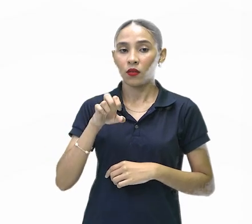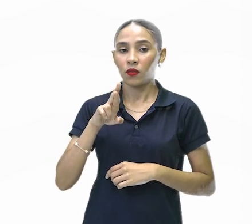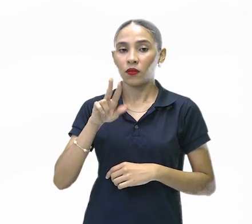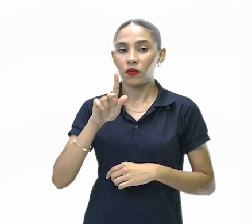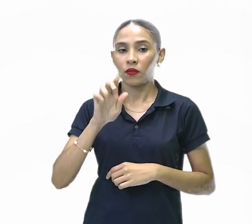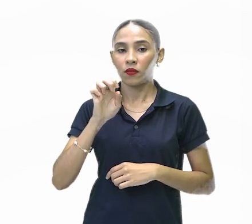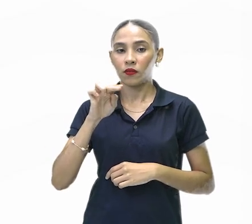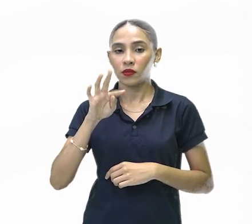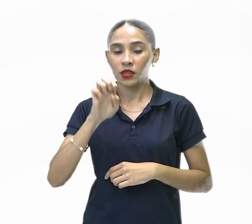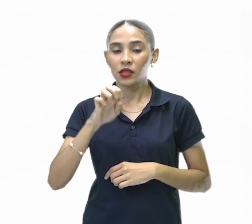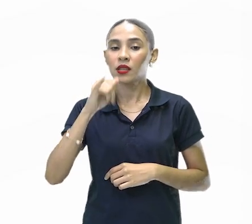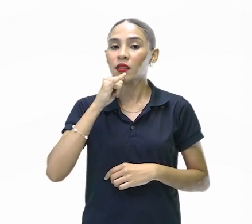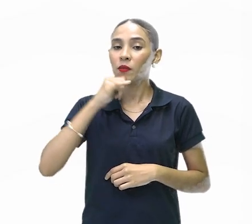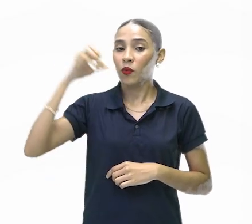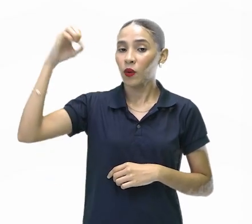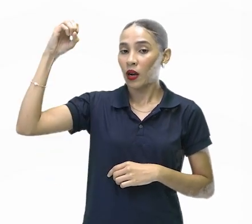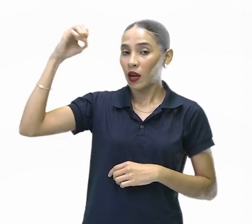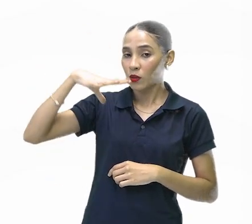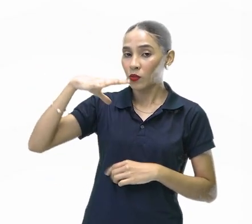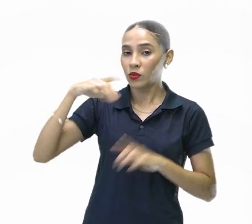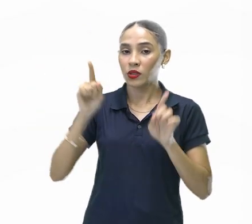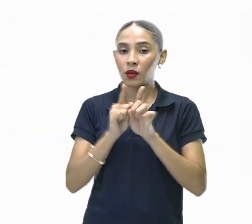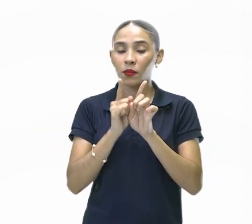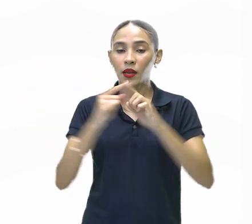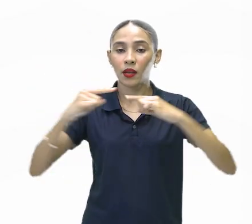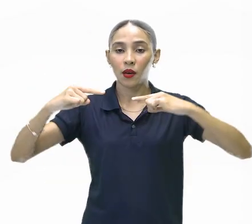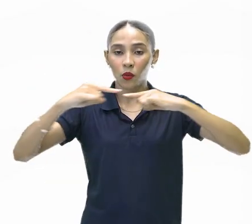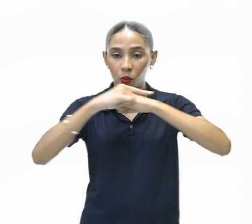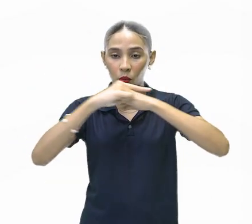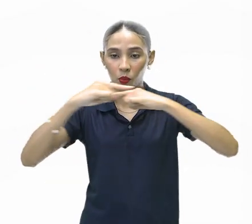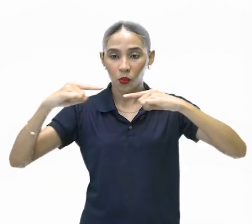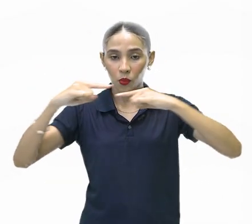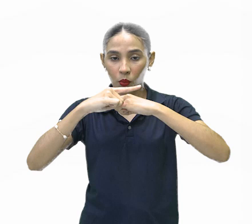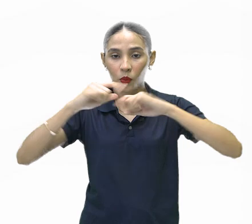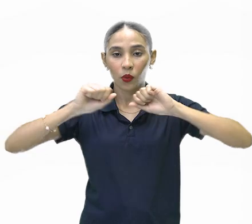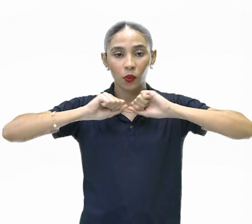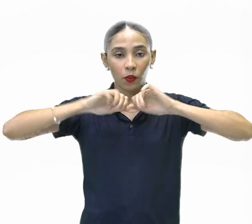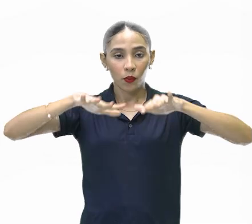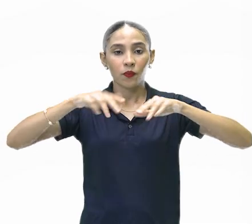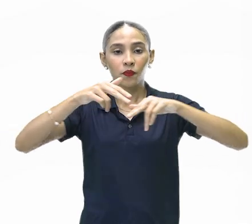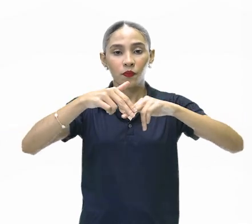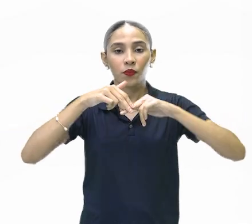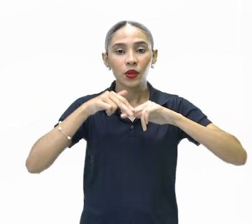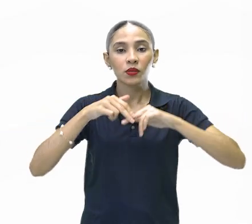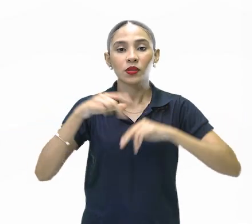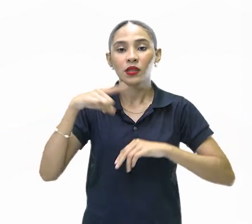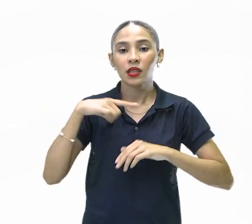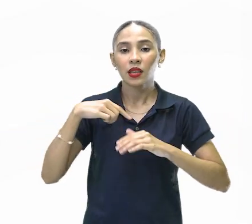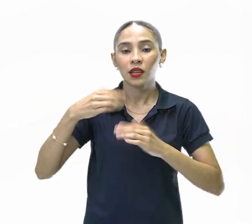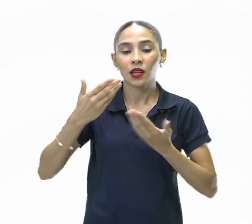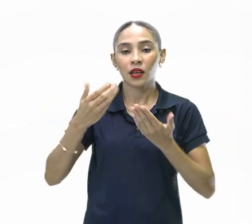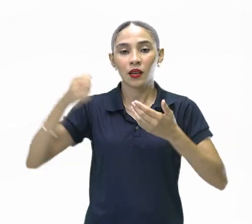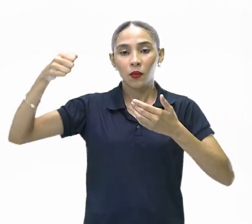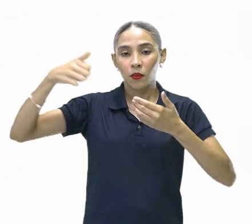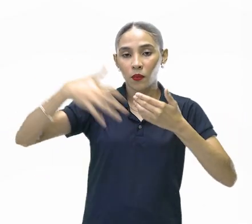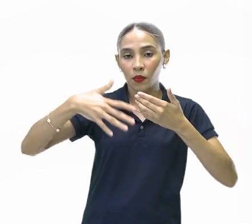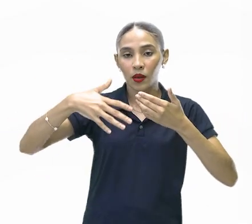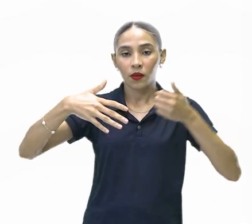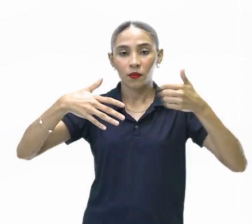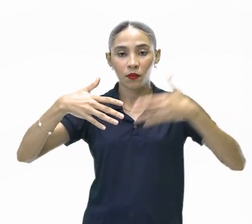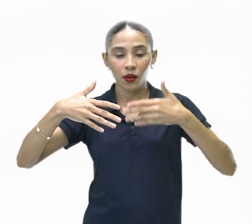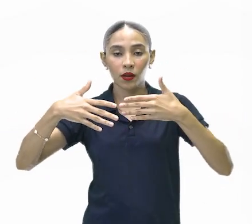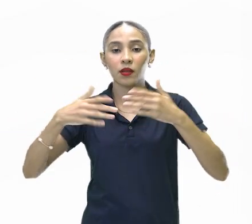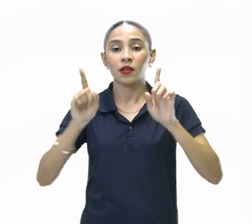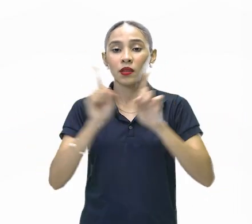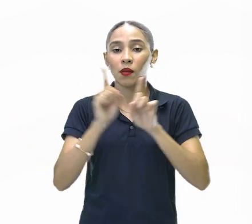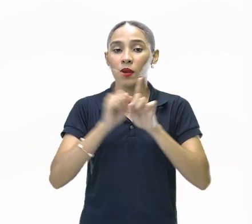convergente, a luz que incide paralelamente entre si é refratada, tomando direções que convergem a um único